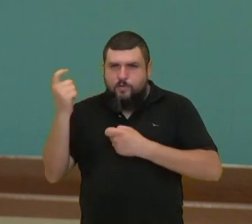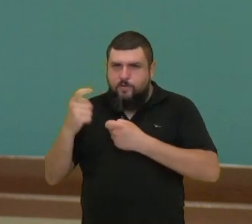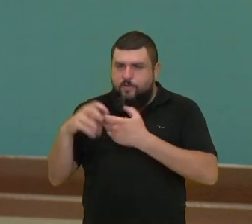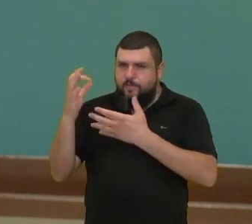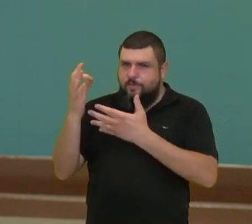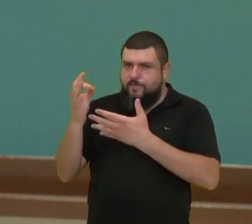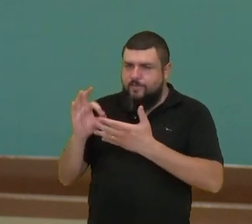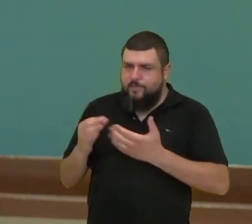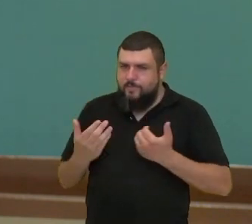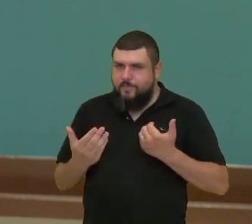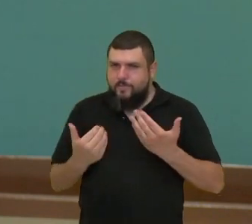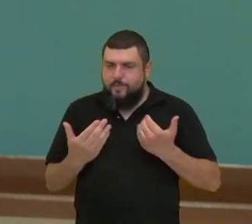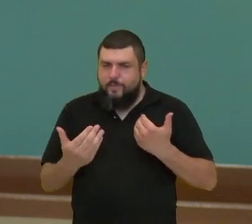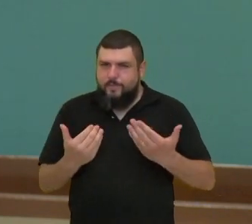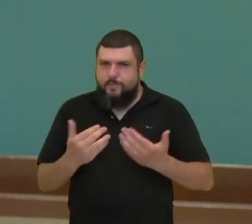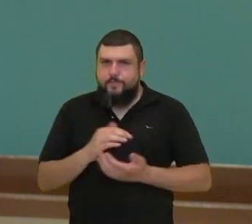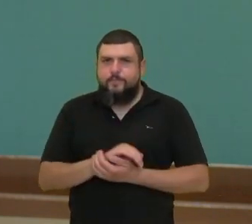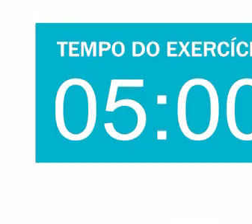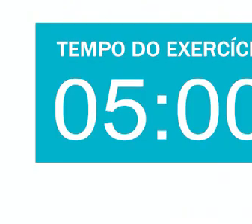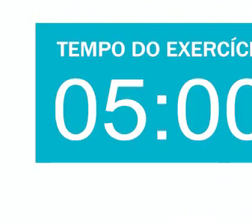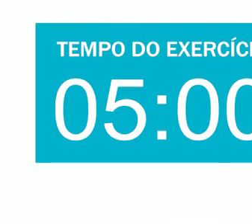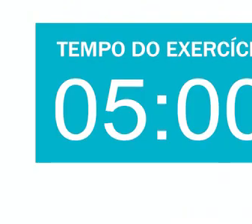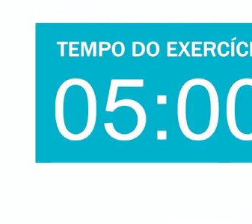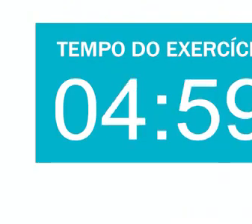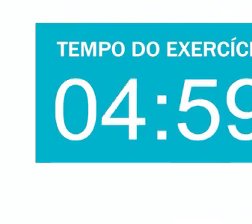já comentando esse conteúdo com vocês.